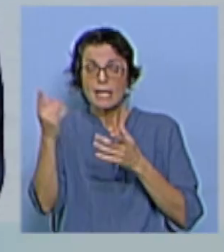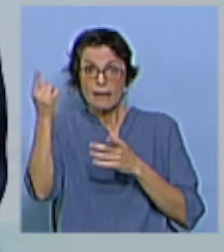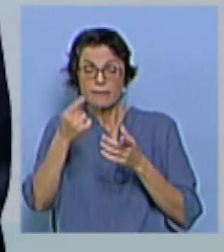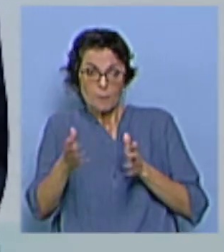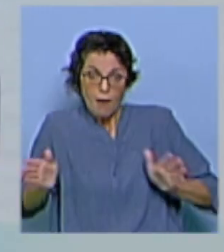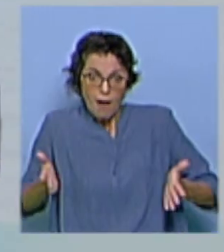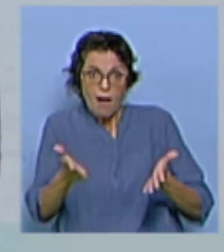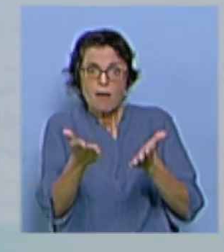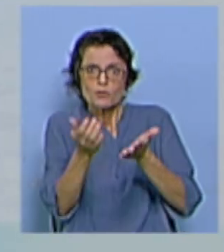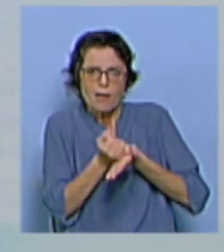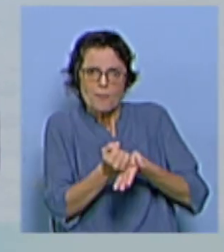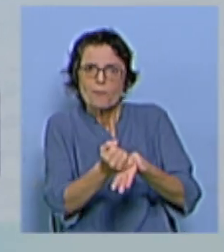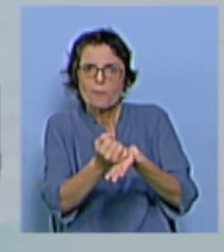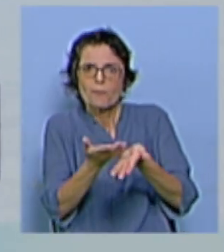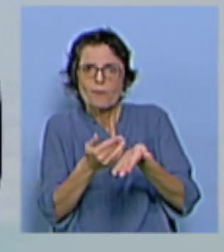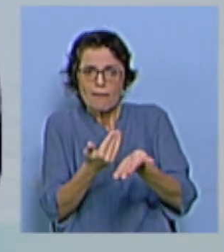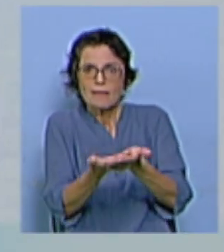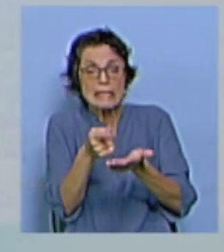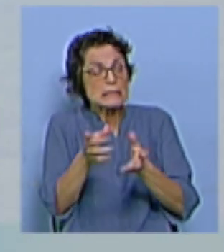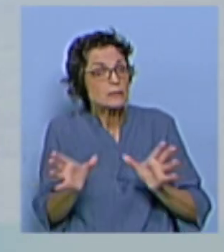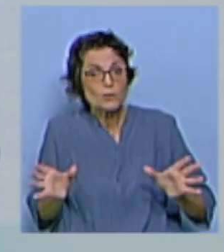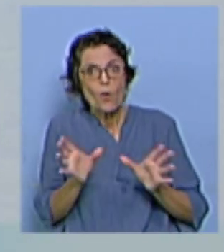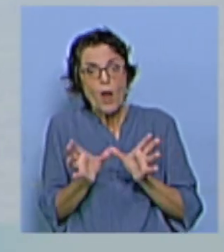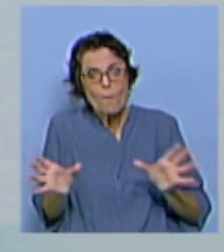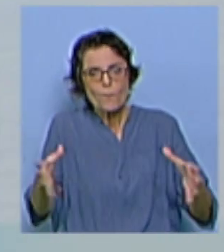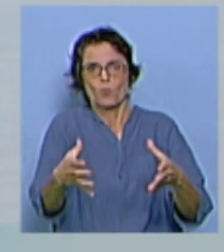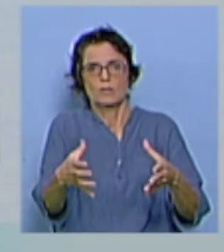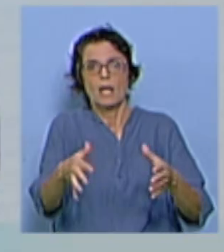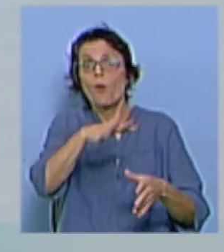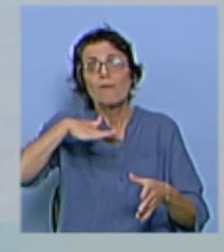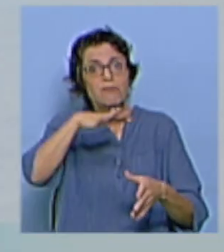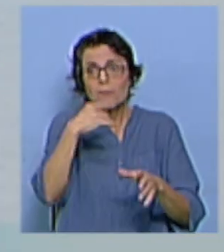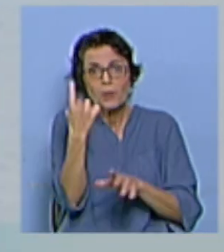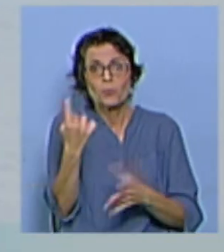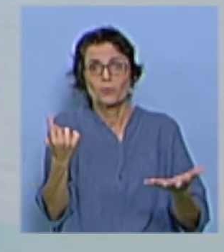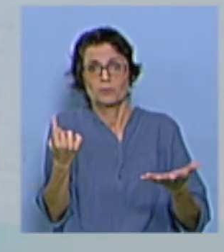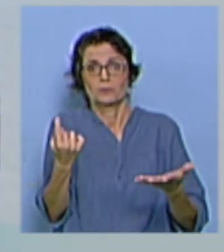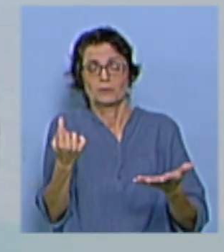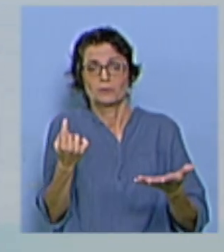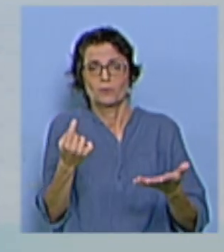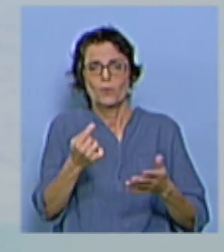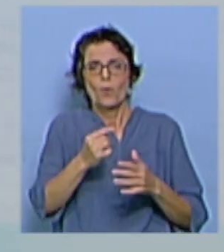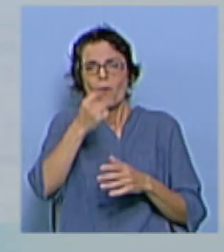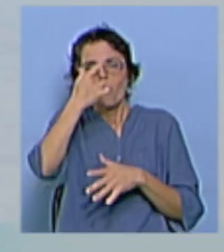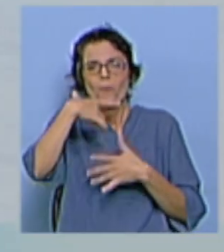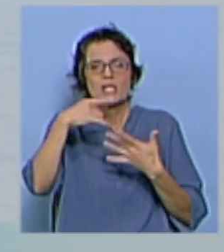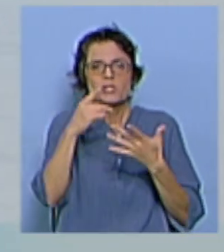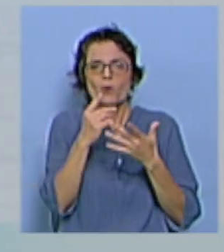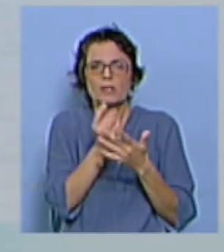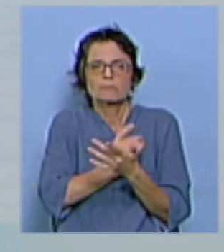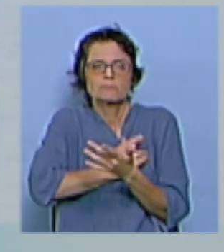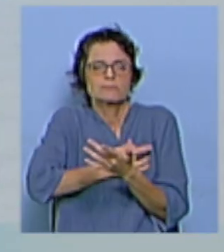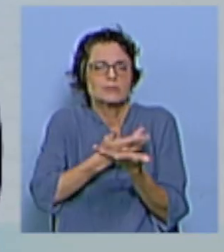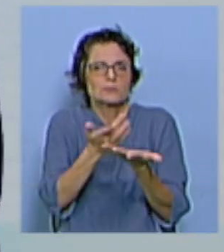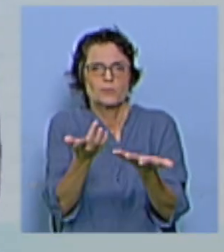é? E é isto que é uma comunidade. É isto que, de certa maneira, é uma família, não é? É isto que é uma história de amor. É quando há uma reciprocidade